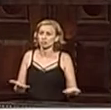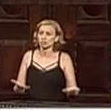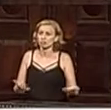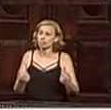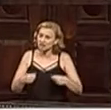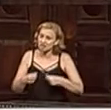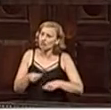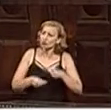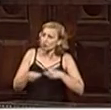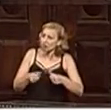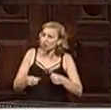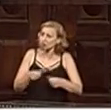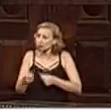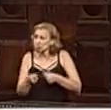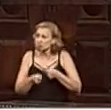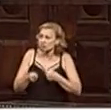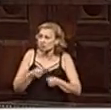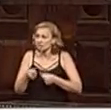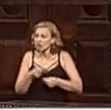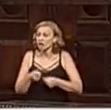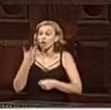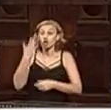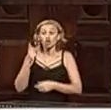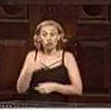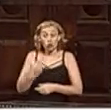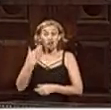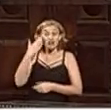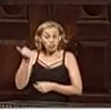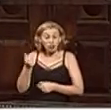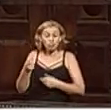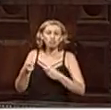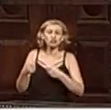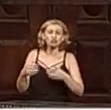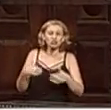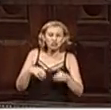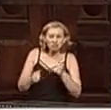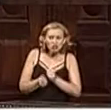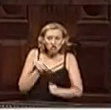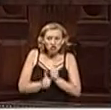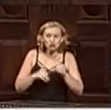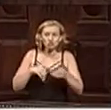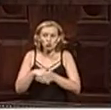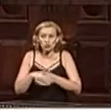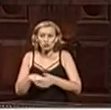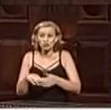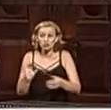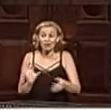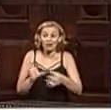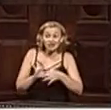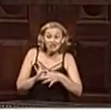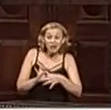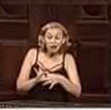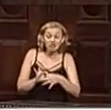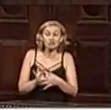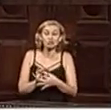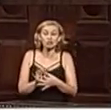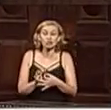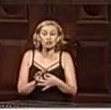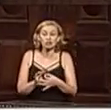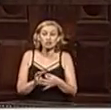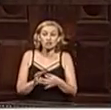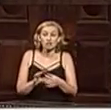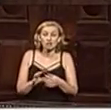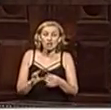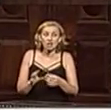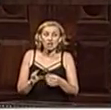controlada. Nós sabemos que o jogo muitas vezes está ligado à contravenção e a